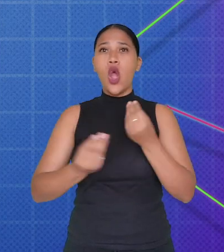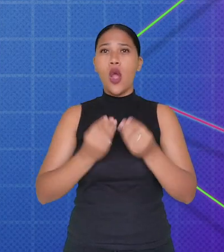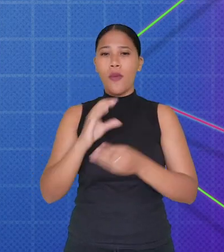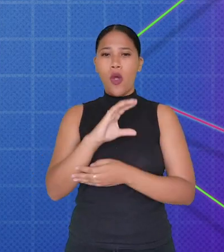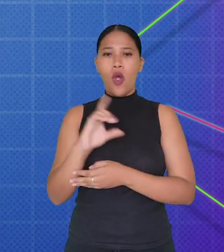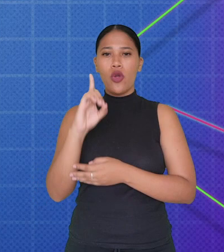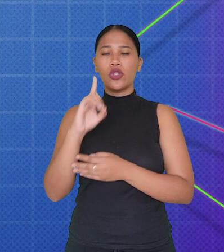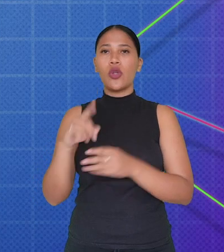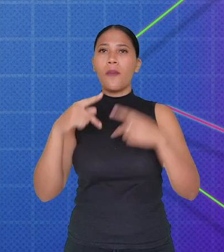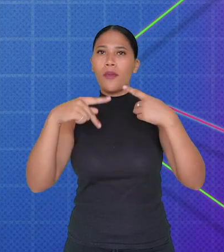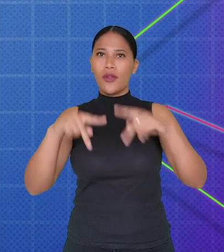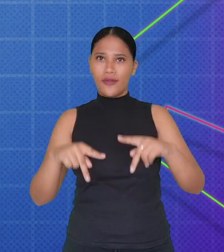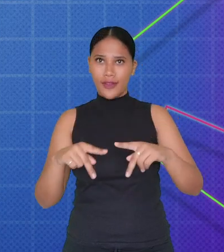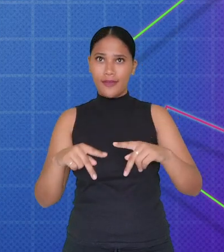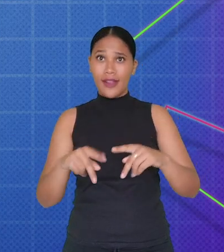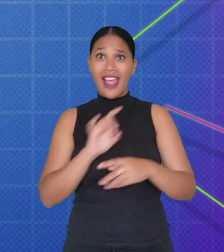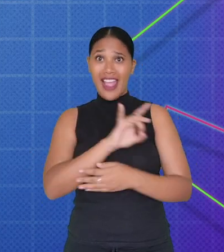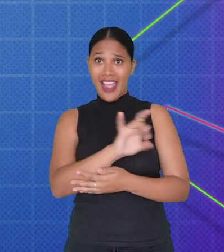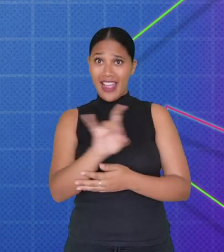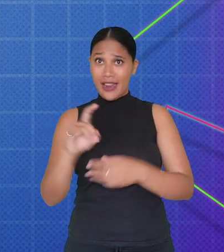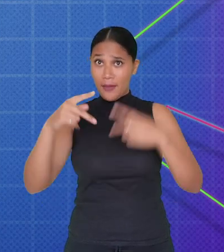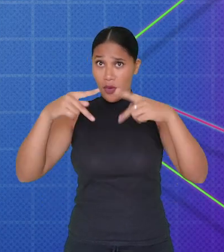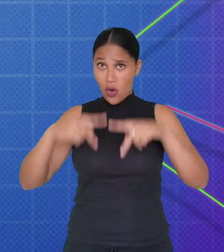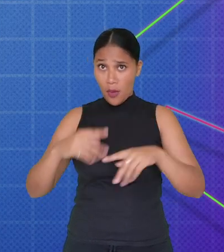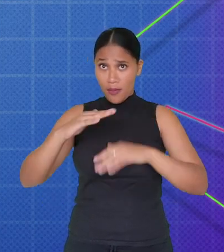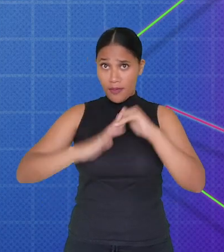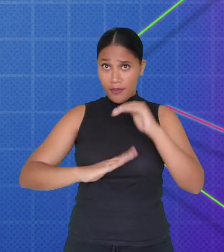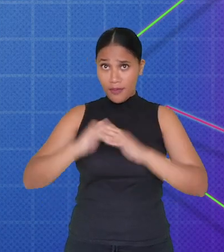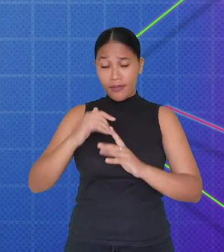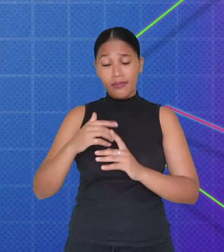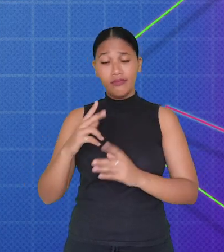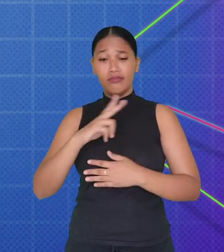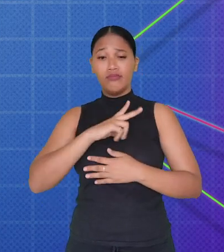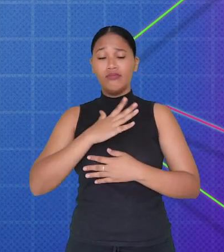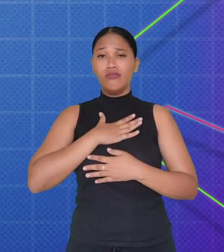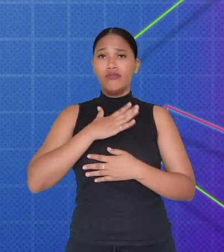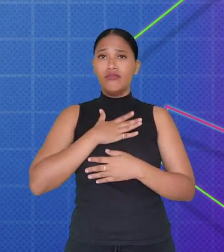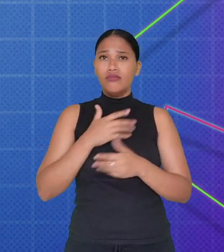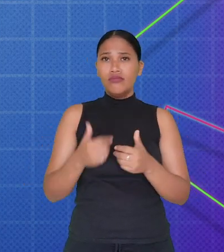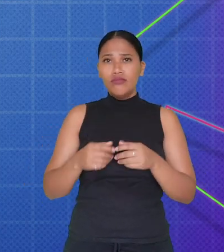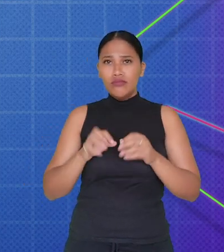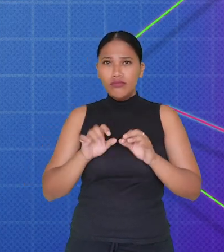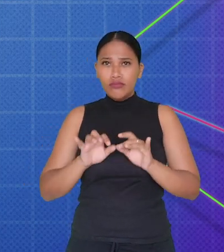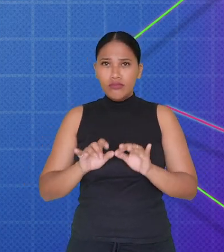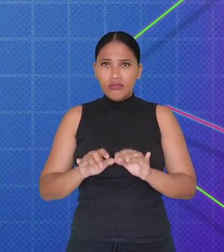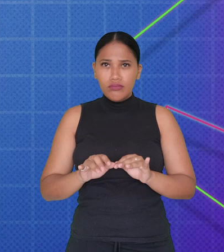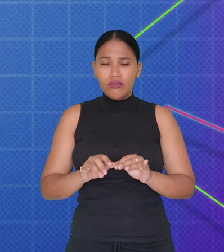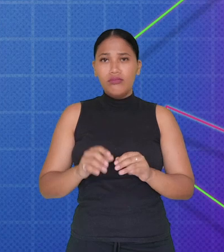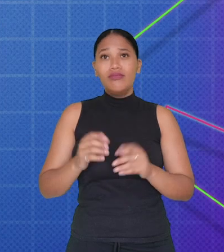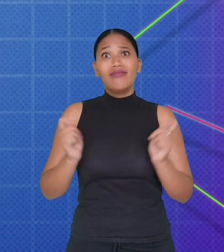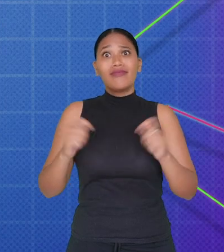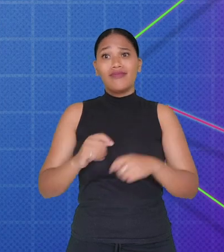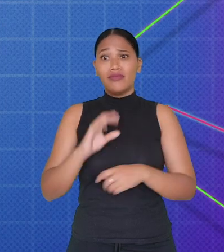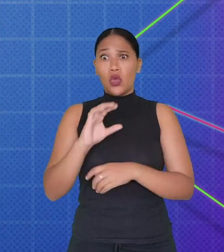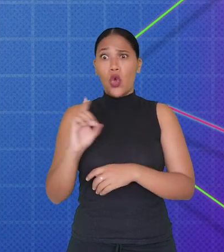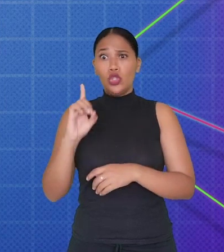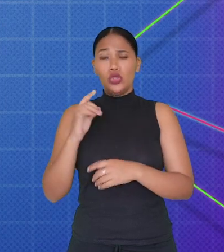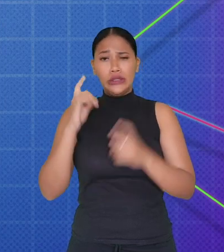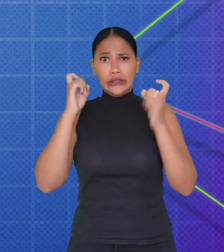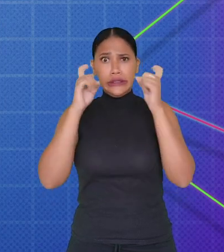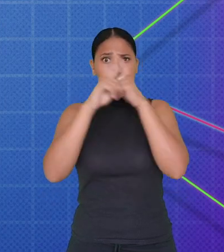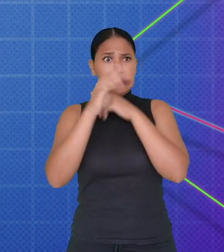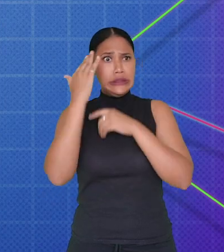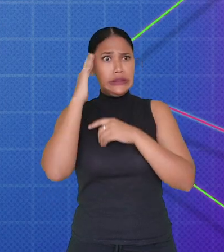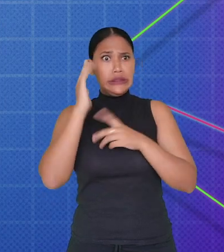nas formas de codificar entre os programadores cada programador tem o seu próprio estilo de codificação o que pode tornar o código fonte